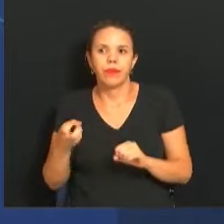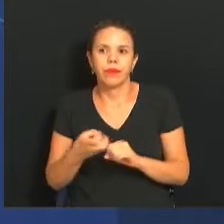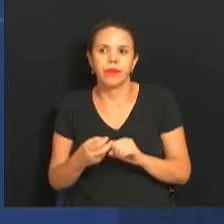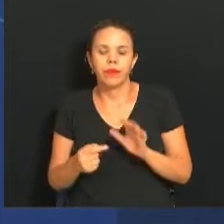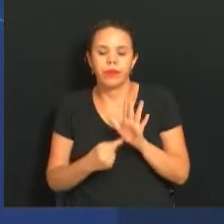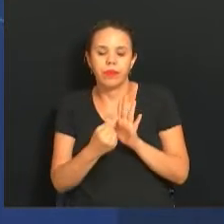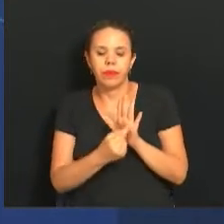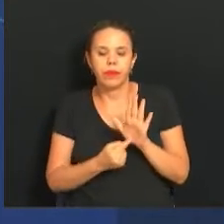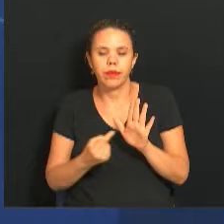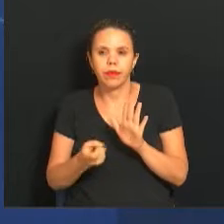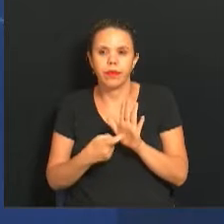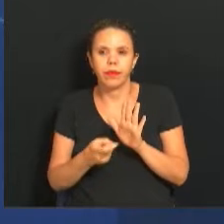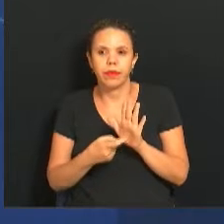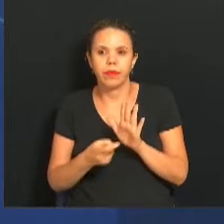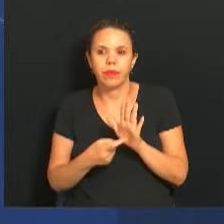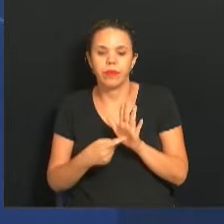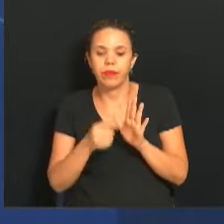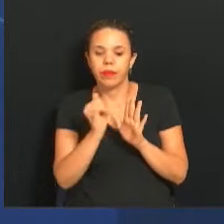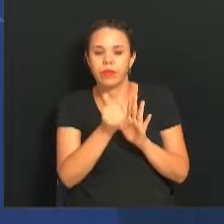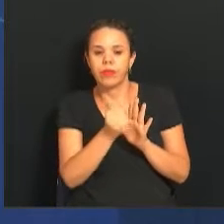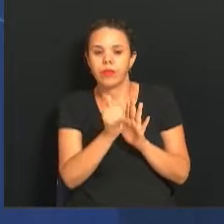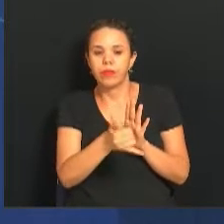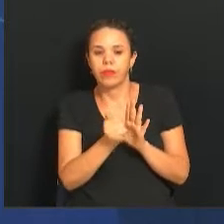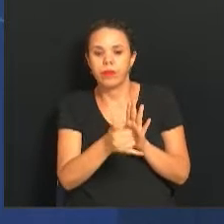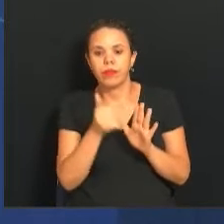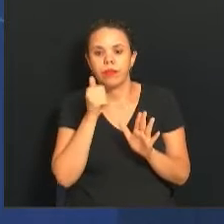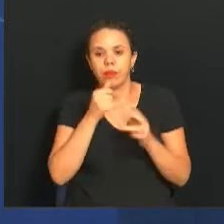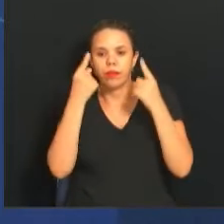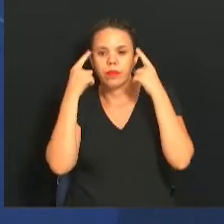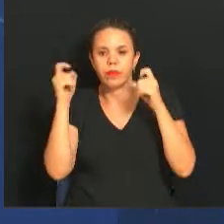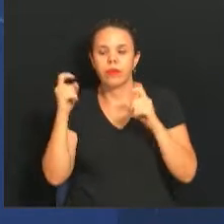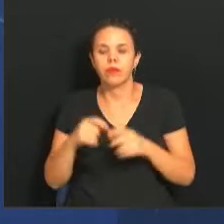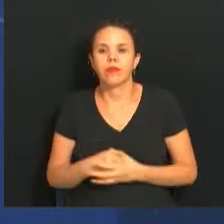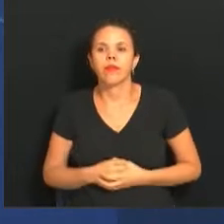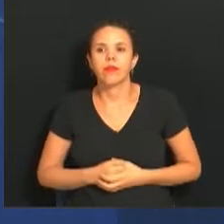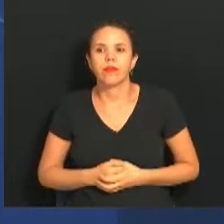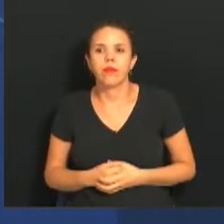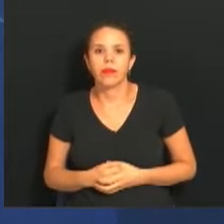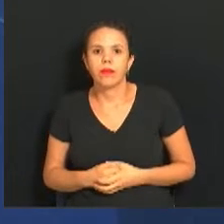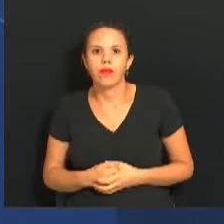de pânico para vítimas de violência doméstica.